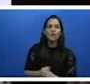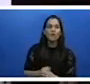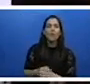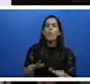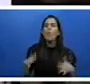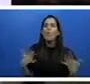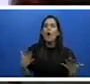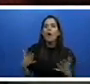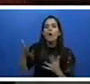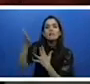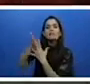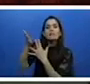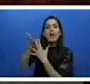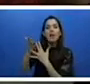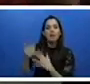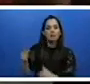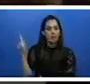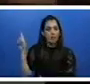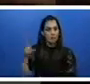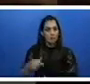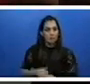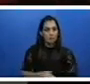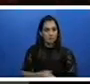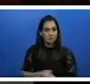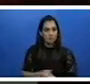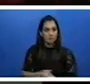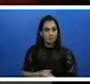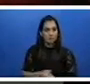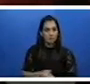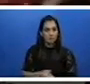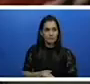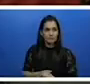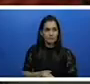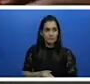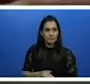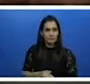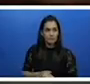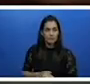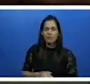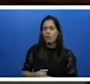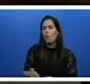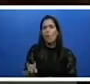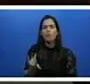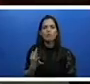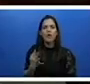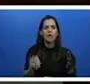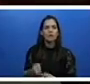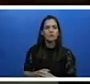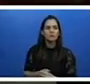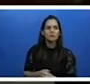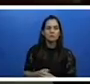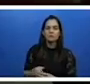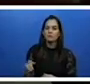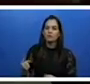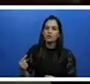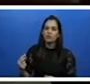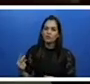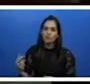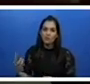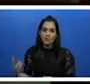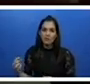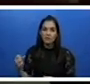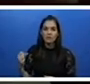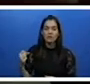escala usada? Para a gente saber a escala, vamos tentar contar de 1 em 1. 123,